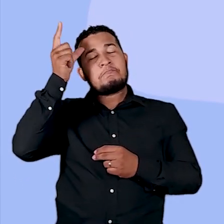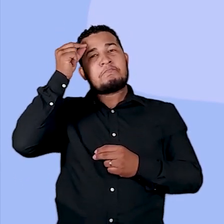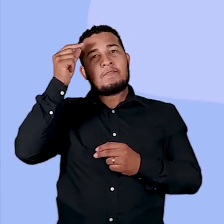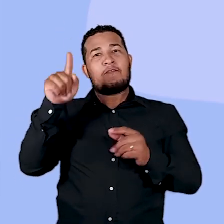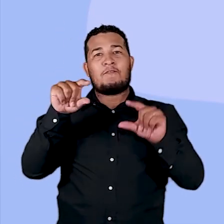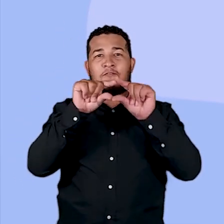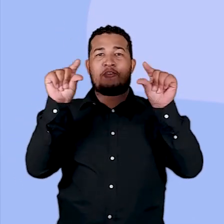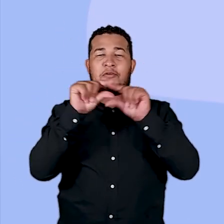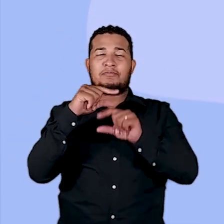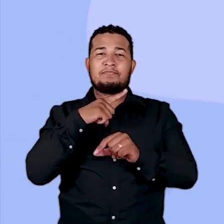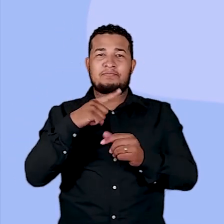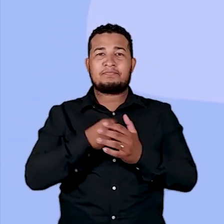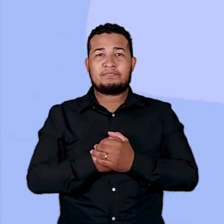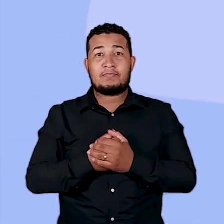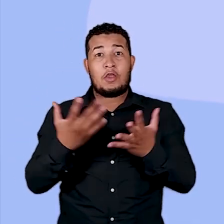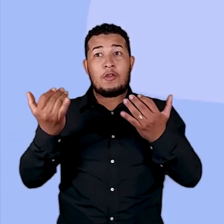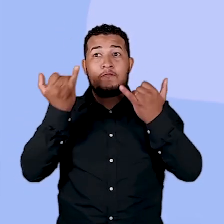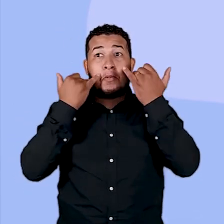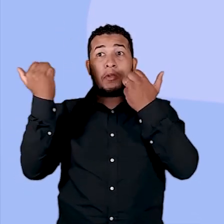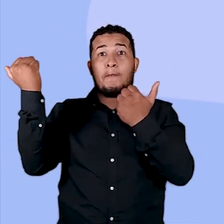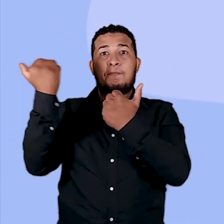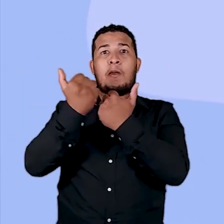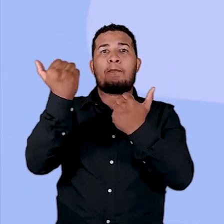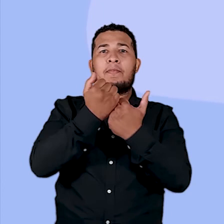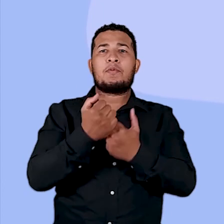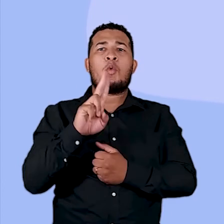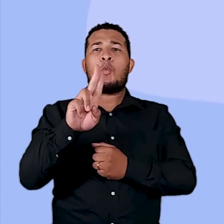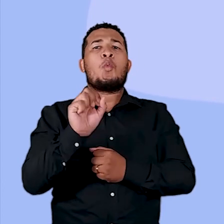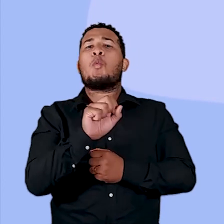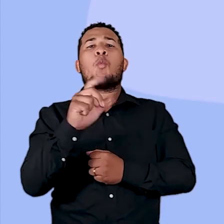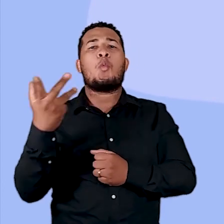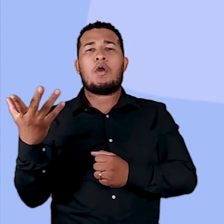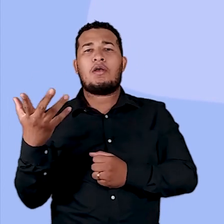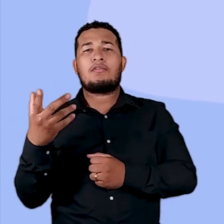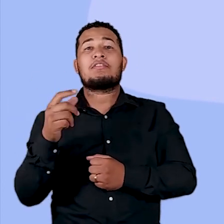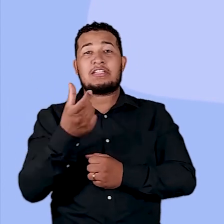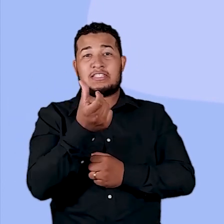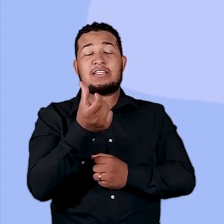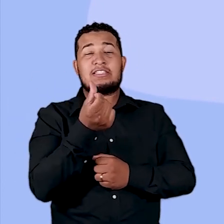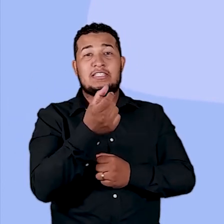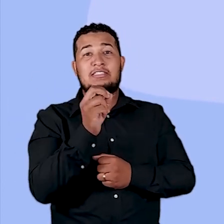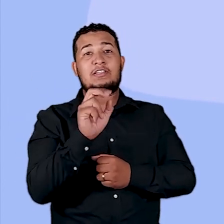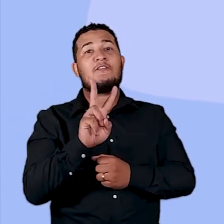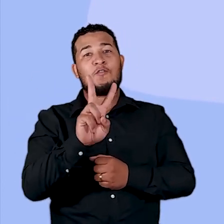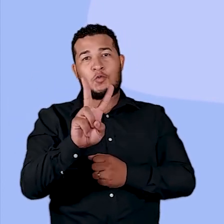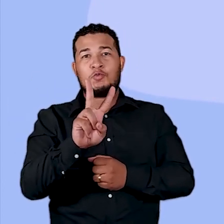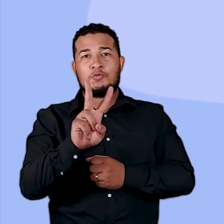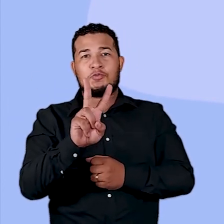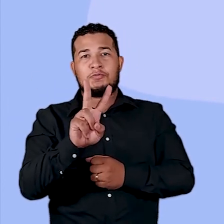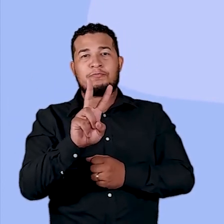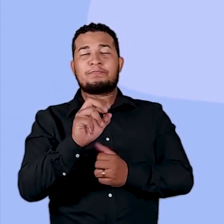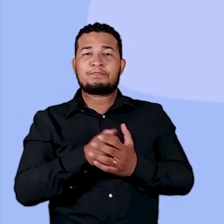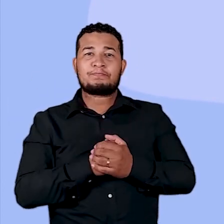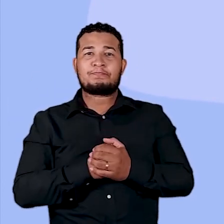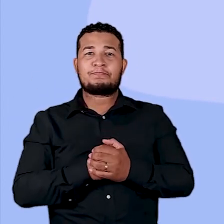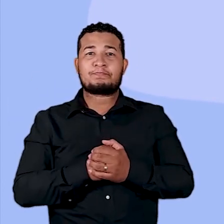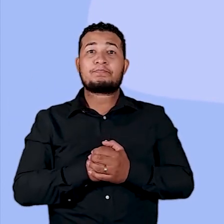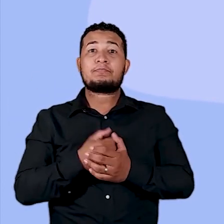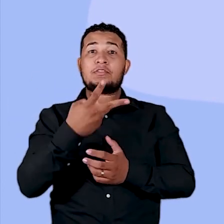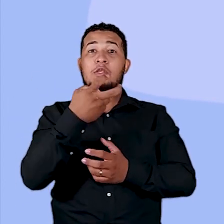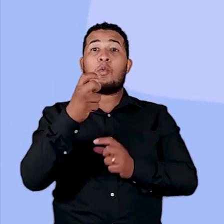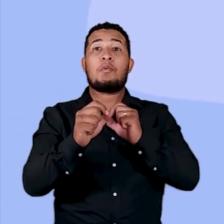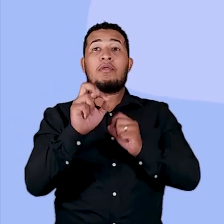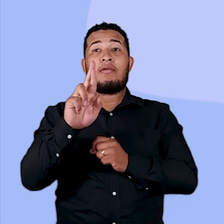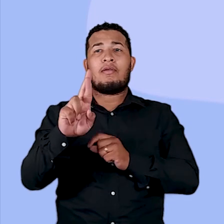vale quanto? U vale 60 volts. Então eu coloco o U no lugar de 60, eu coloco U. Igual a R. R vale